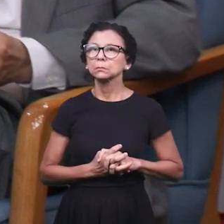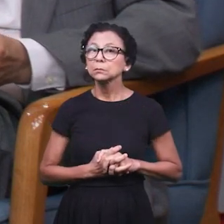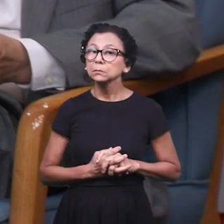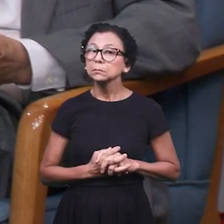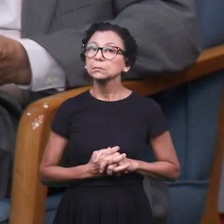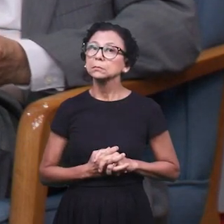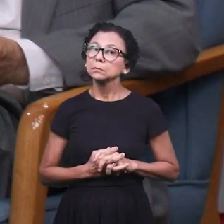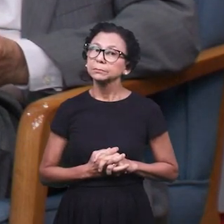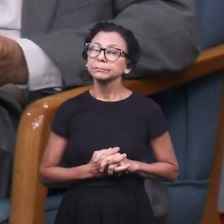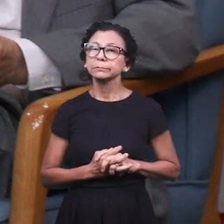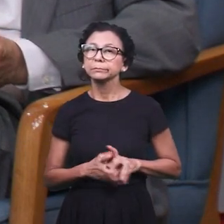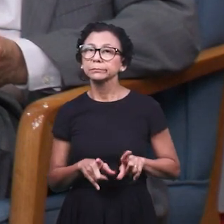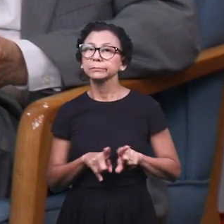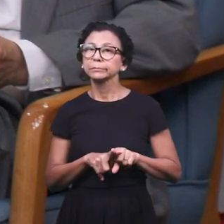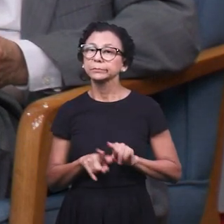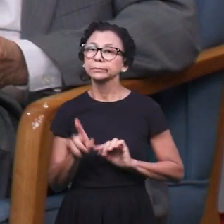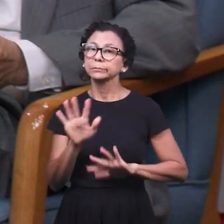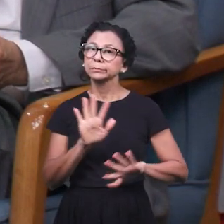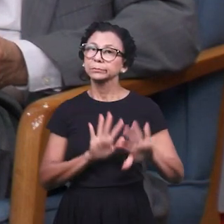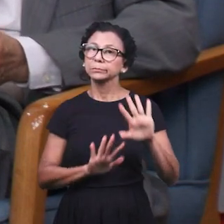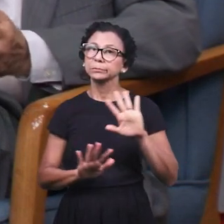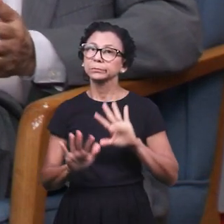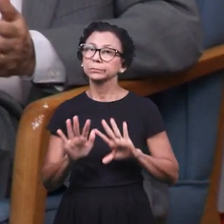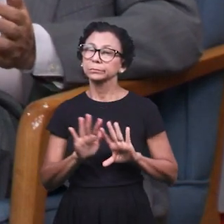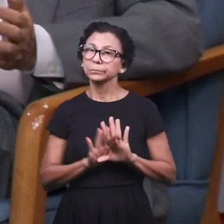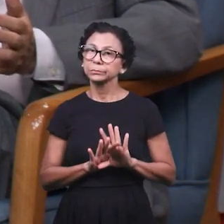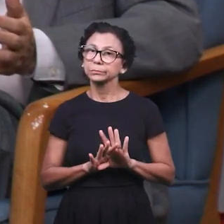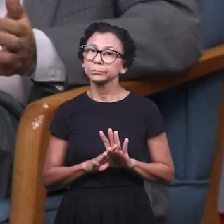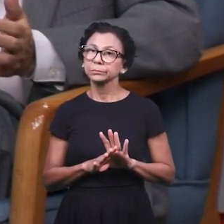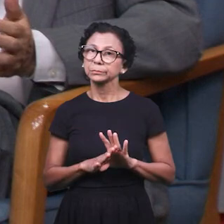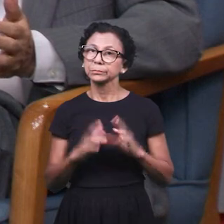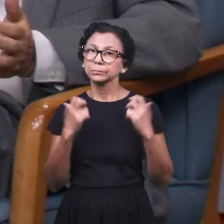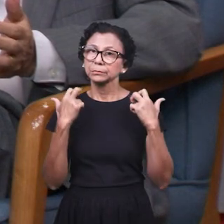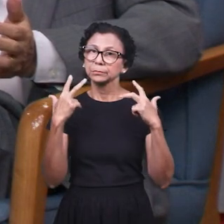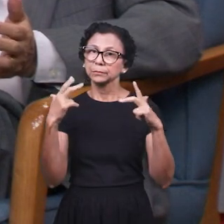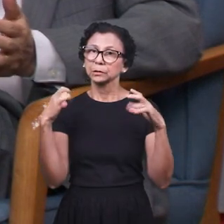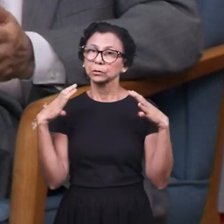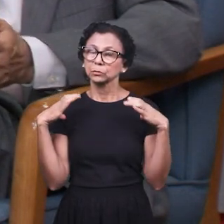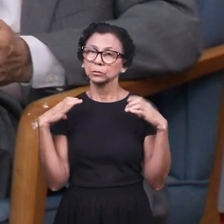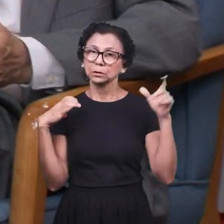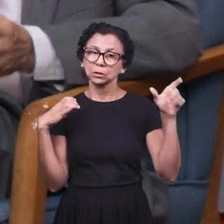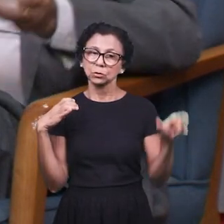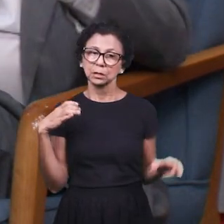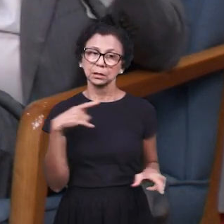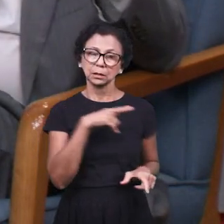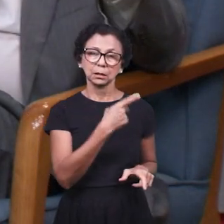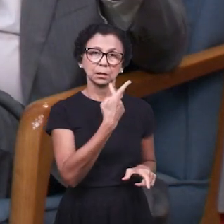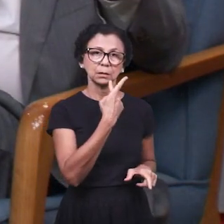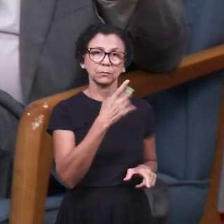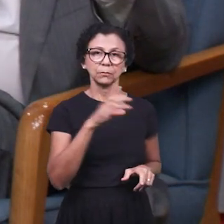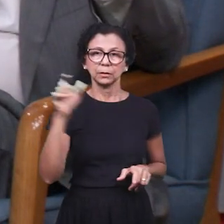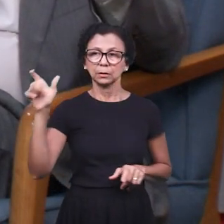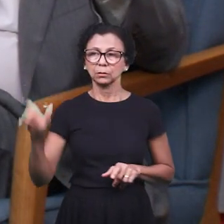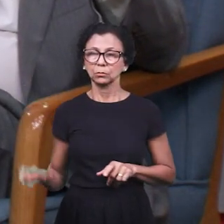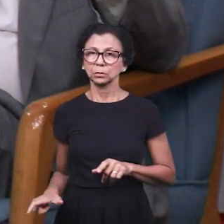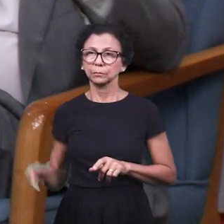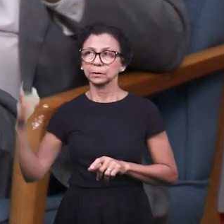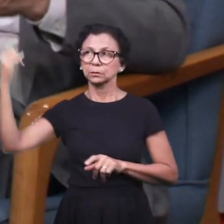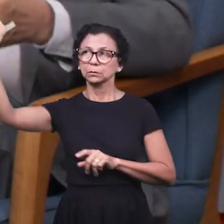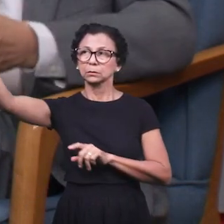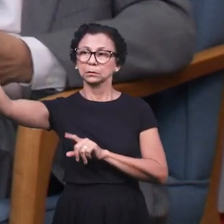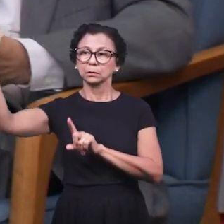é um dom que você tem que ter muito cuidado, que é o dom de interpretação de línguas. Não é você ter um irmão falando em línguas e